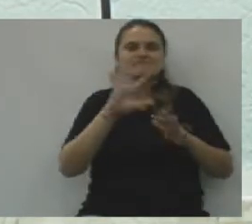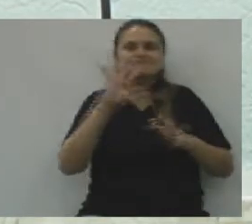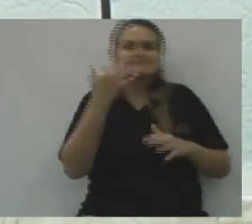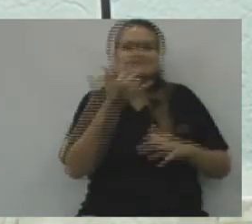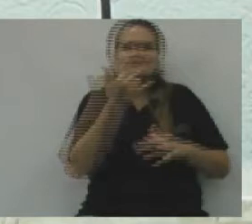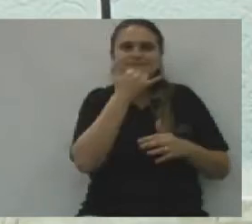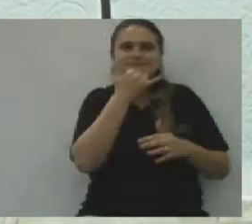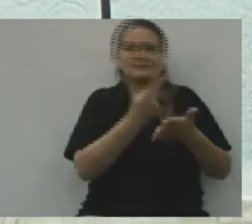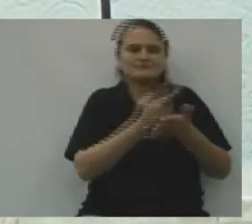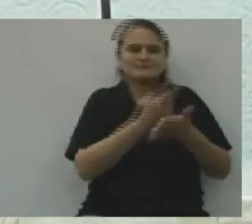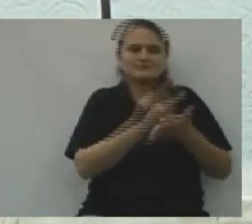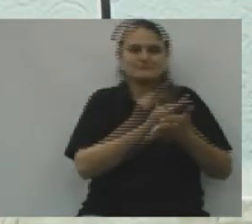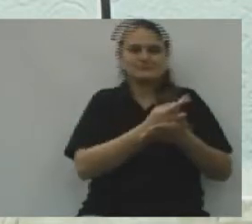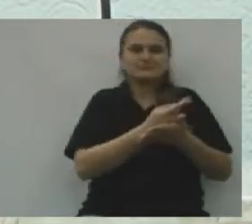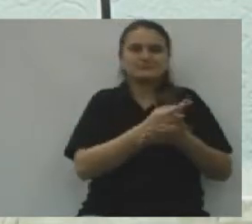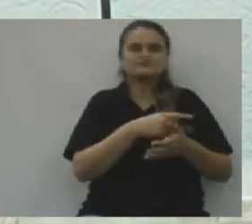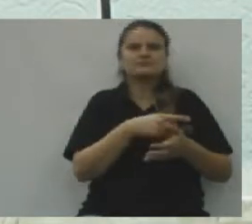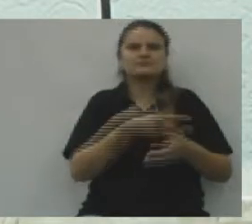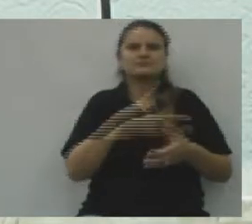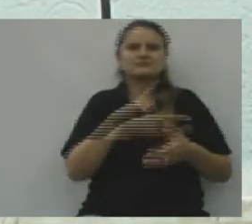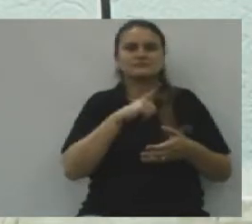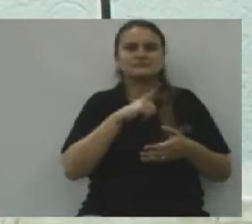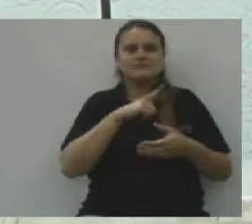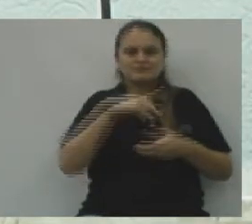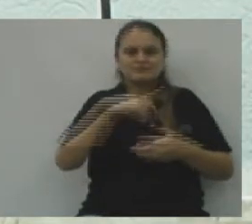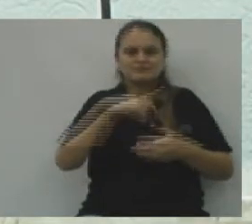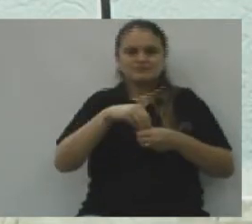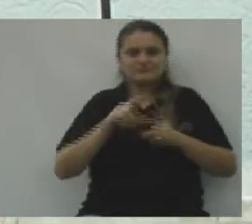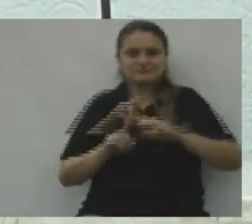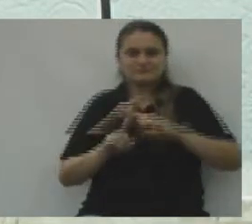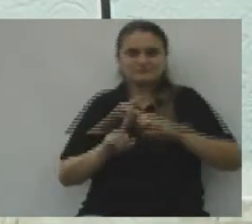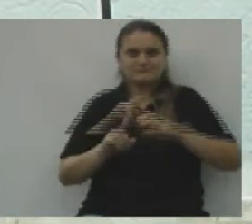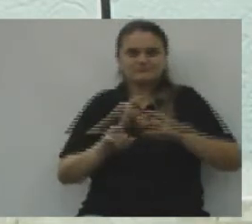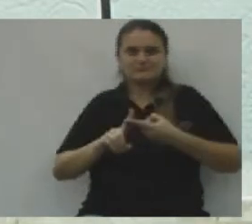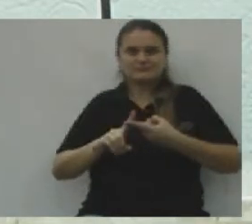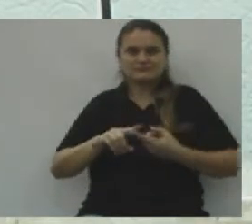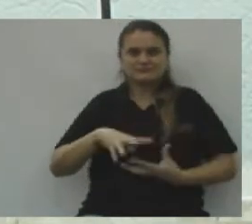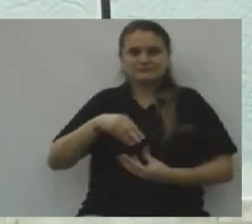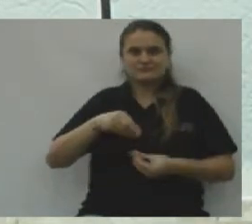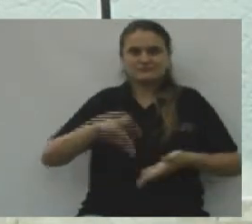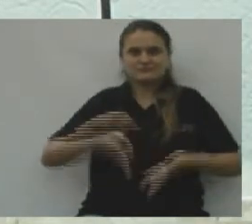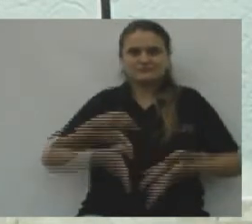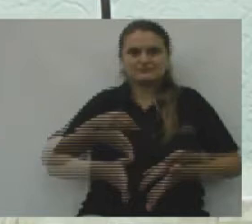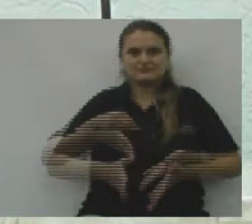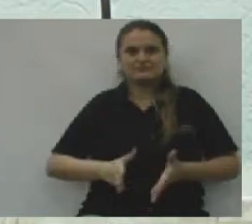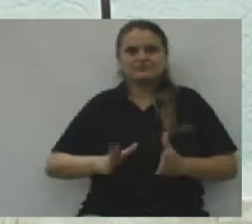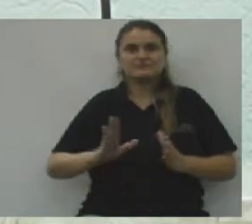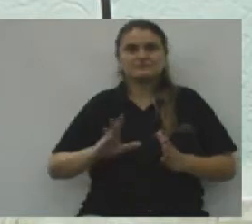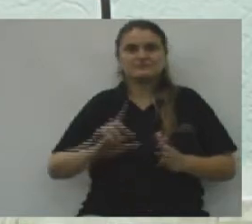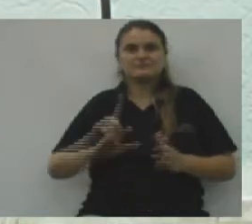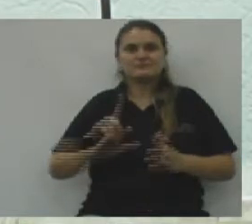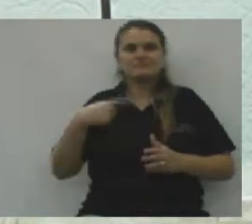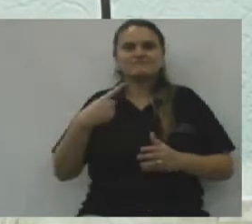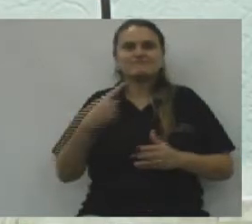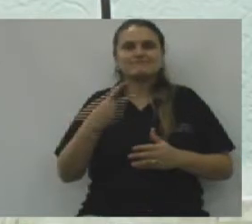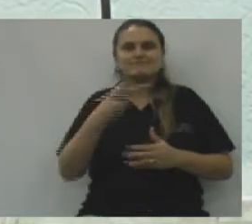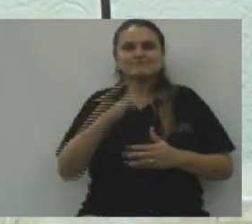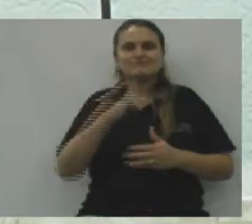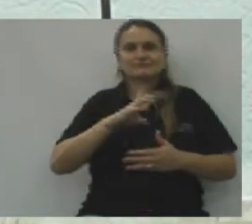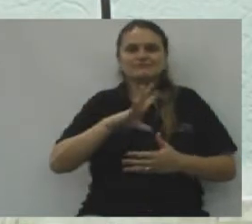ama. Que hospeda no ventre outras almas, dá à luz e depois fica cega diante